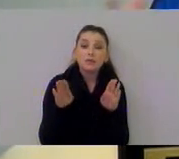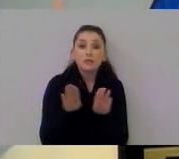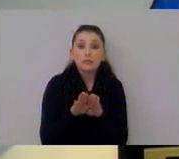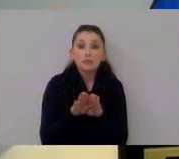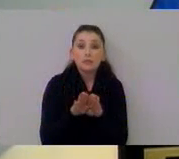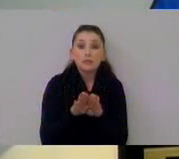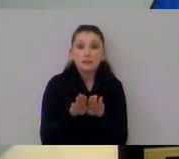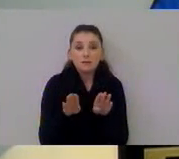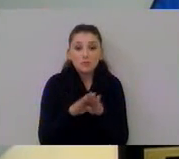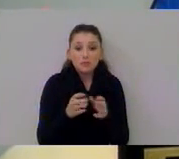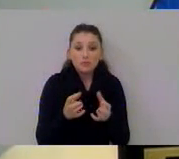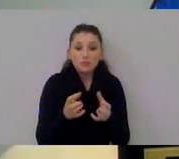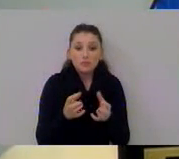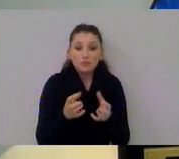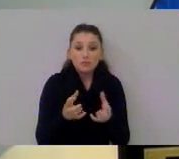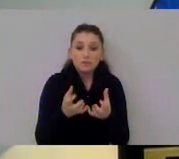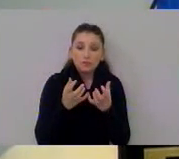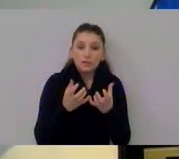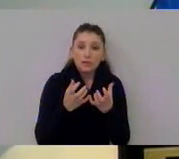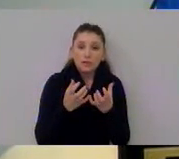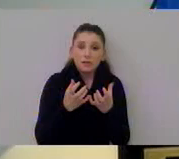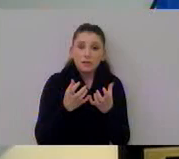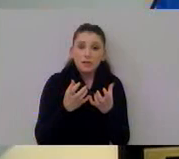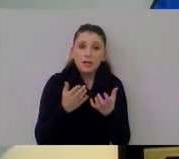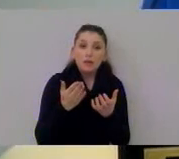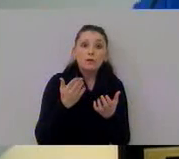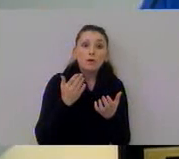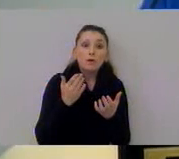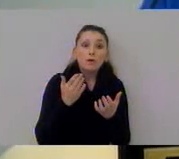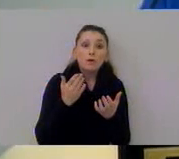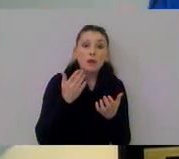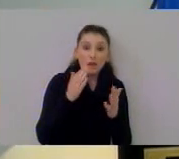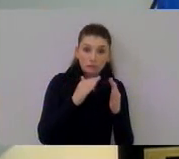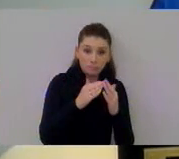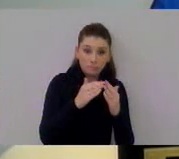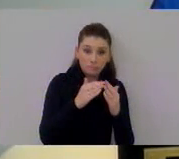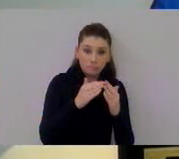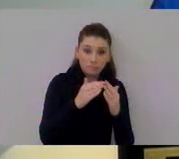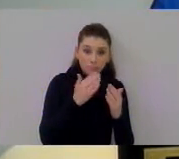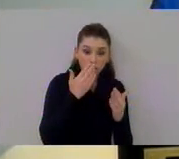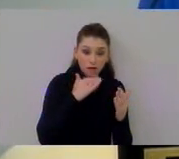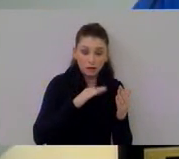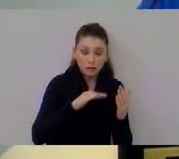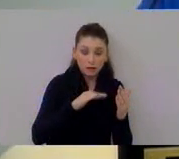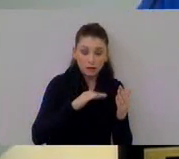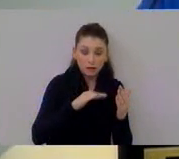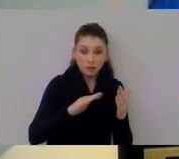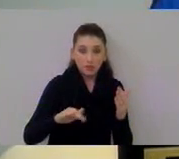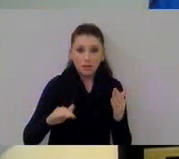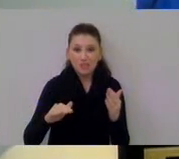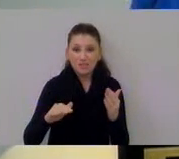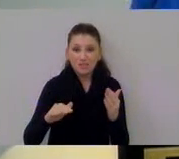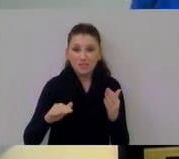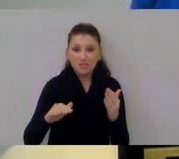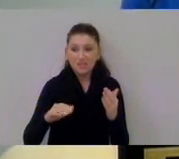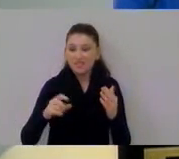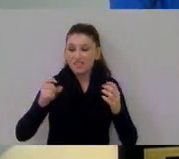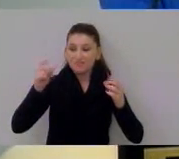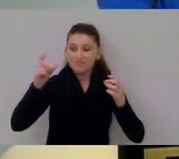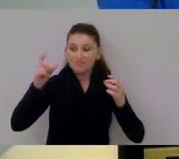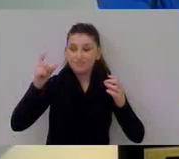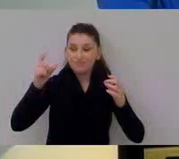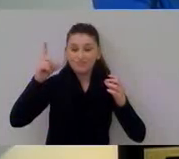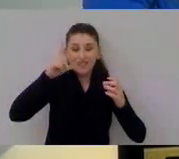a creche da Proinfância, que pinga lá dentro, que jorra água,